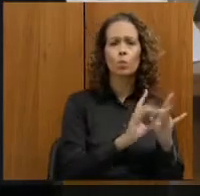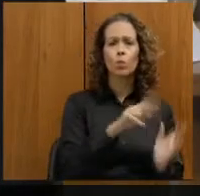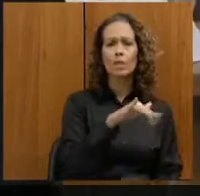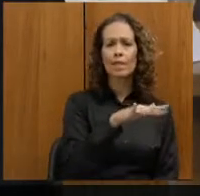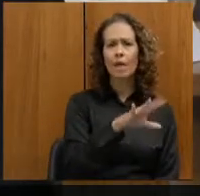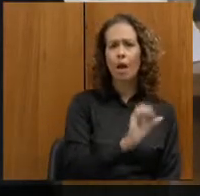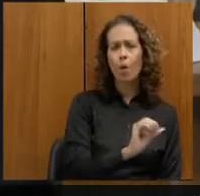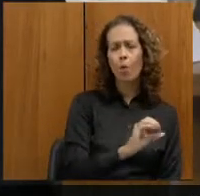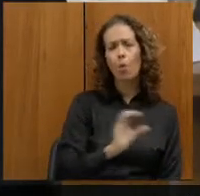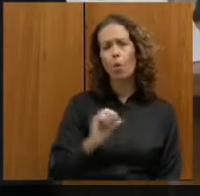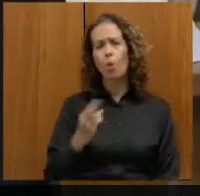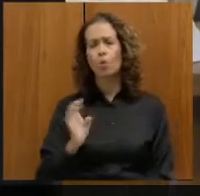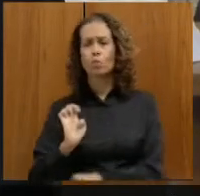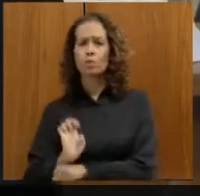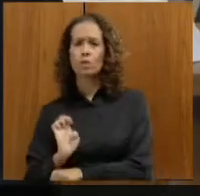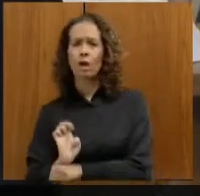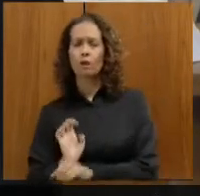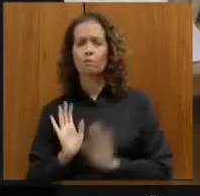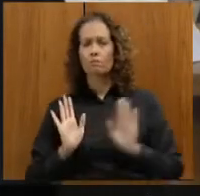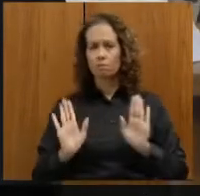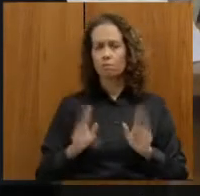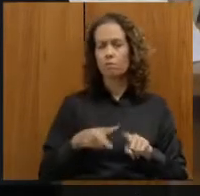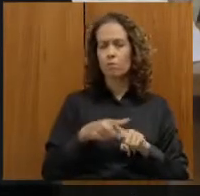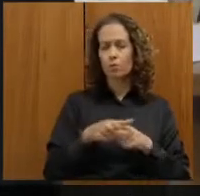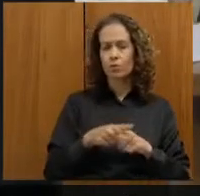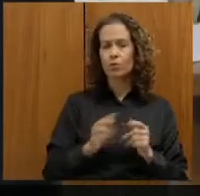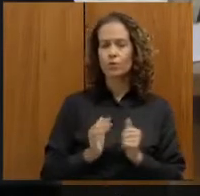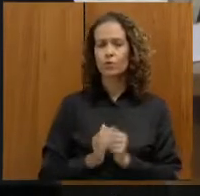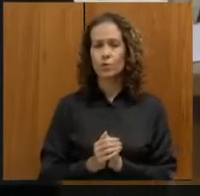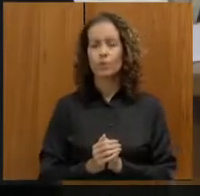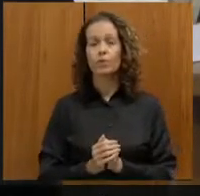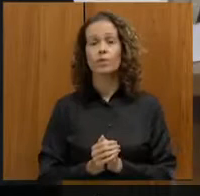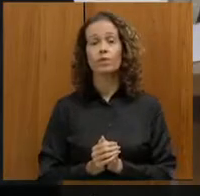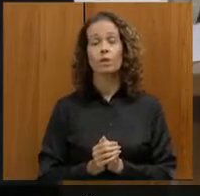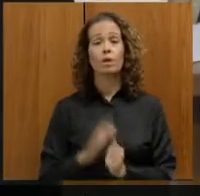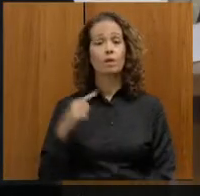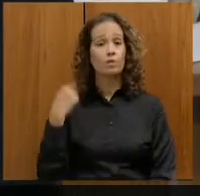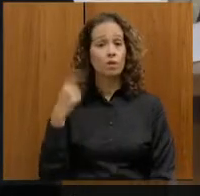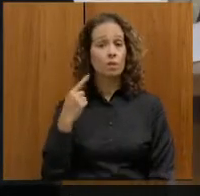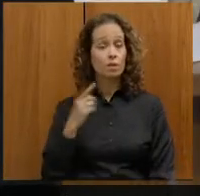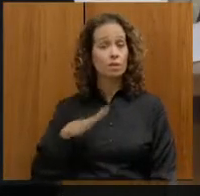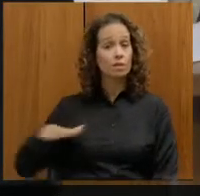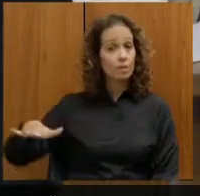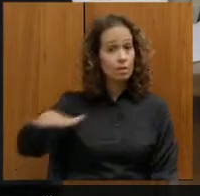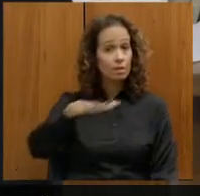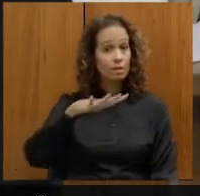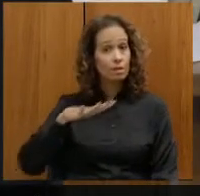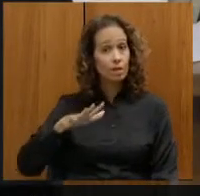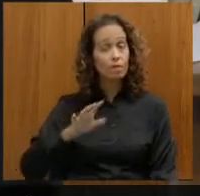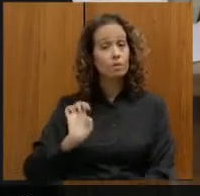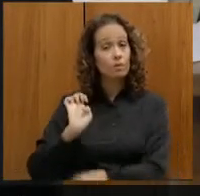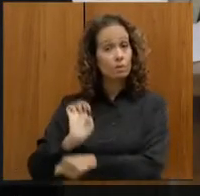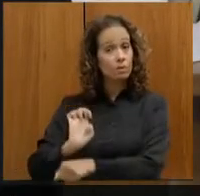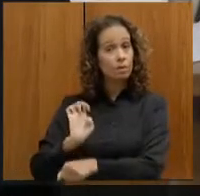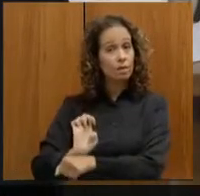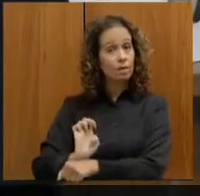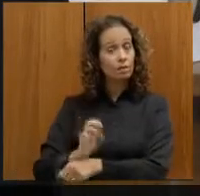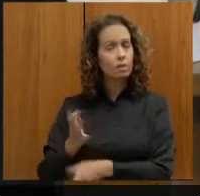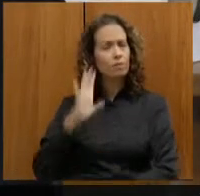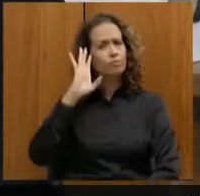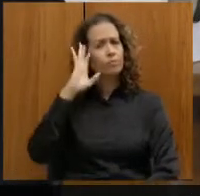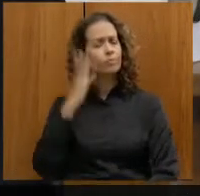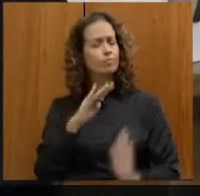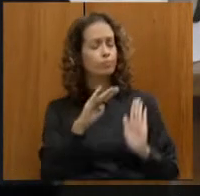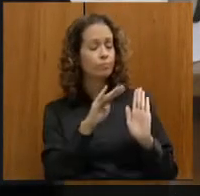Desculpe vou corrigir advocacia-geral do Estado nós temos como base é as decisões Nossa são